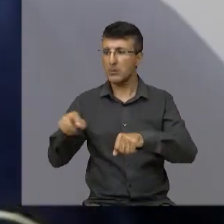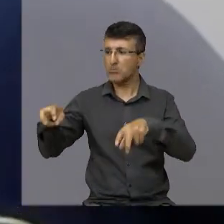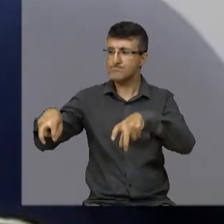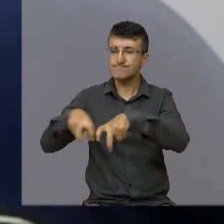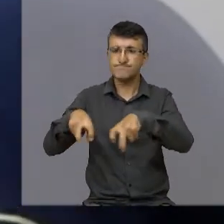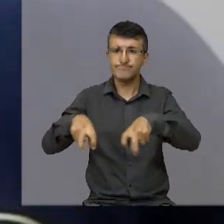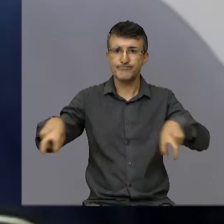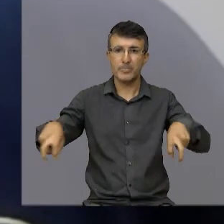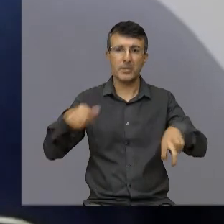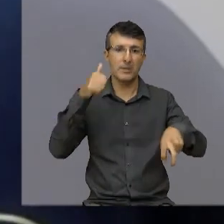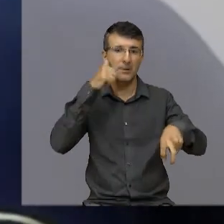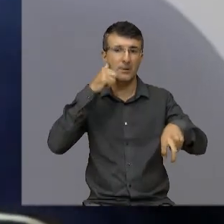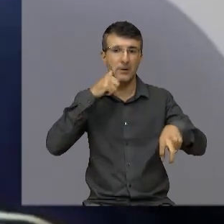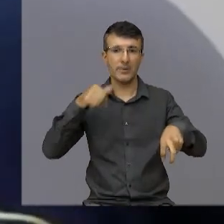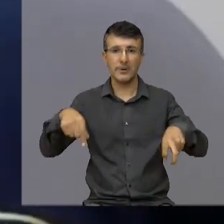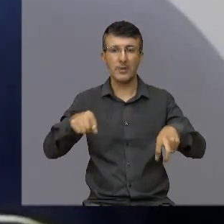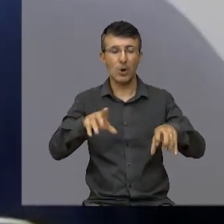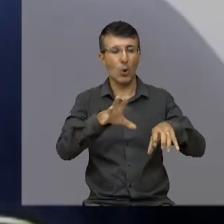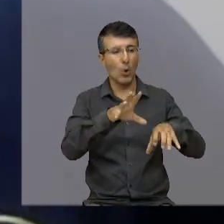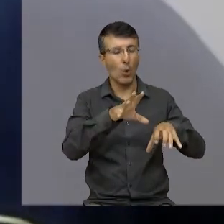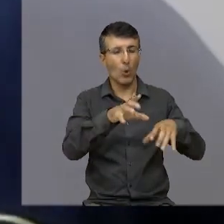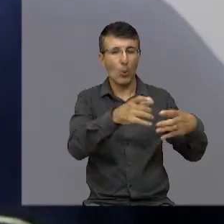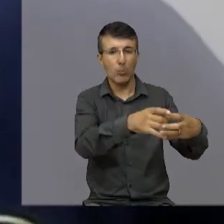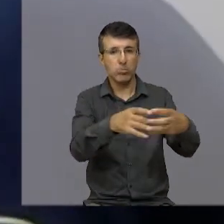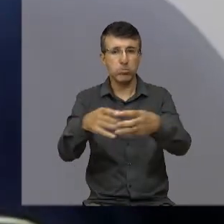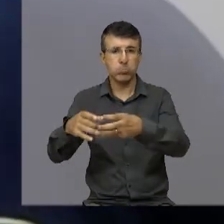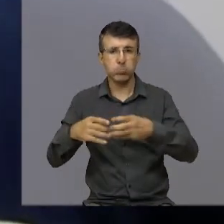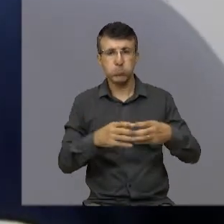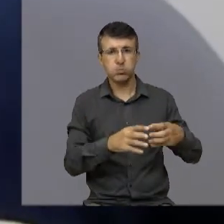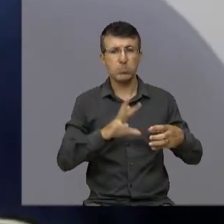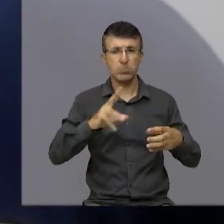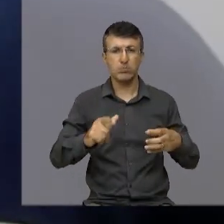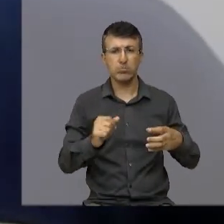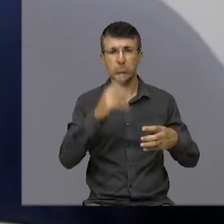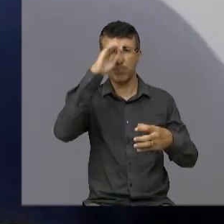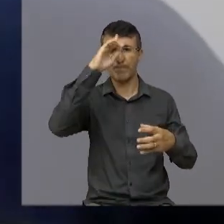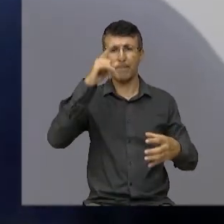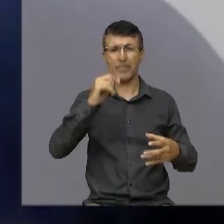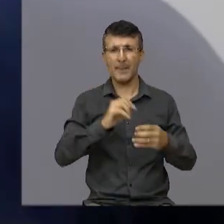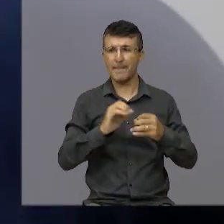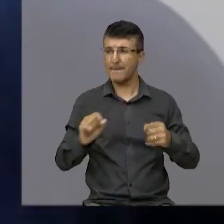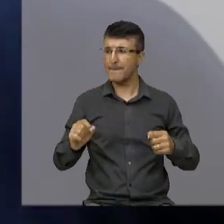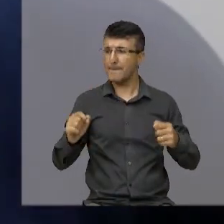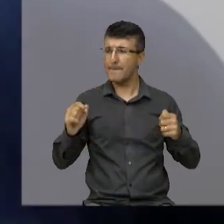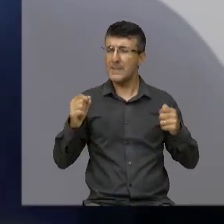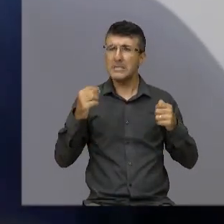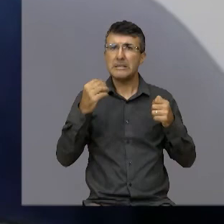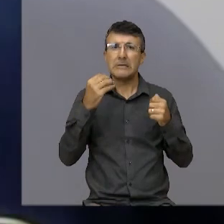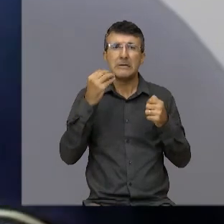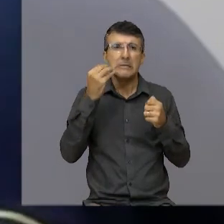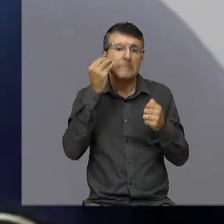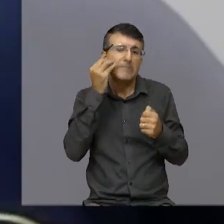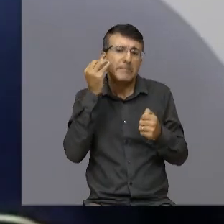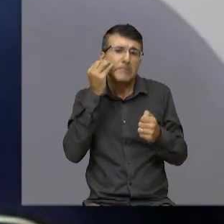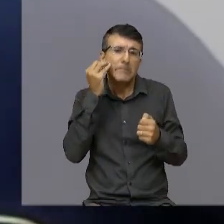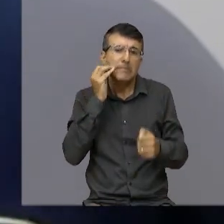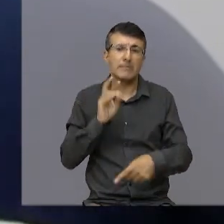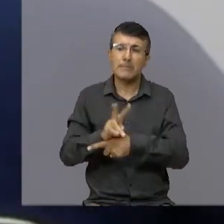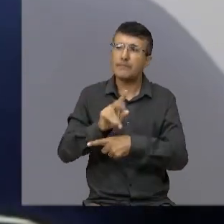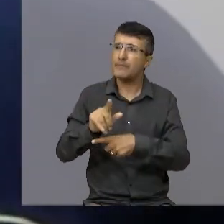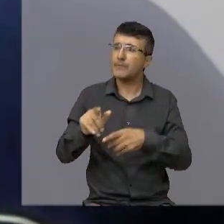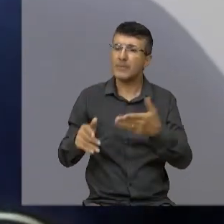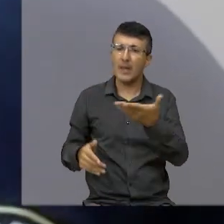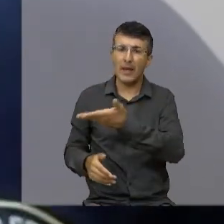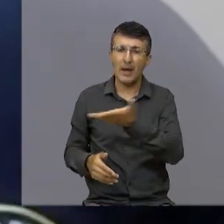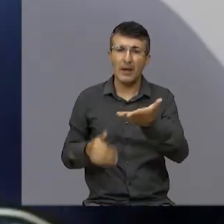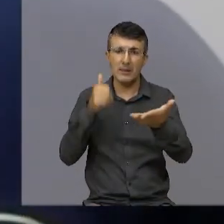toda a rede de autoridades da nossa cidade para poder tentar ajudar essas mulheres, né? Eu penso